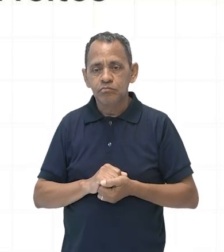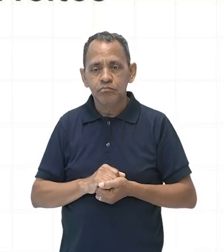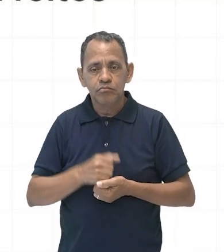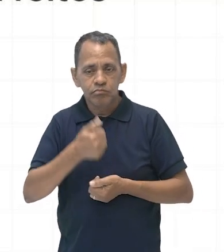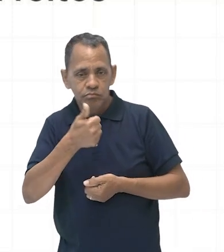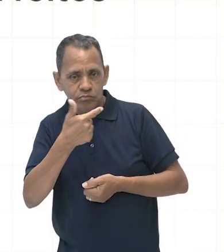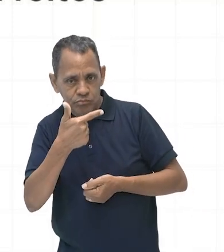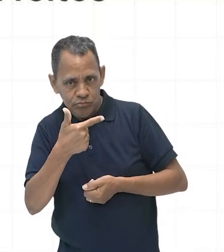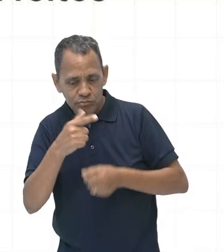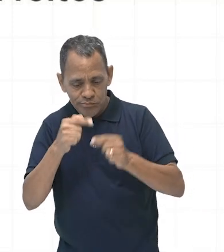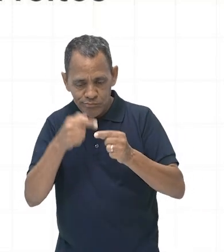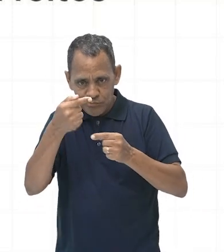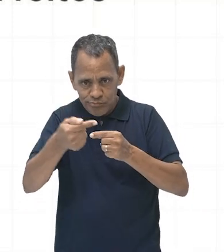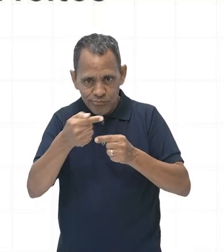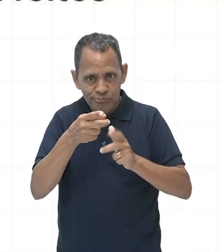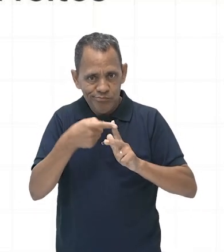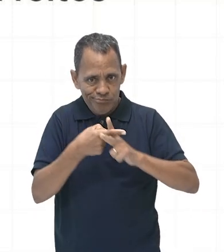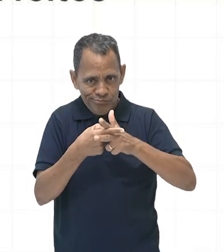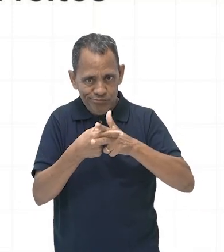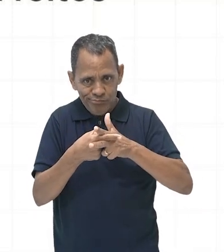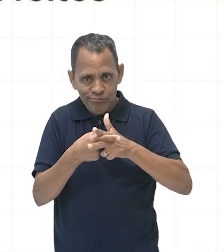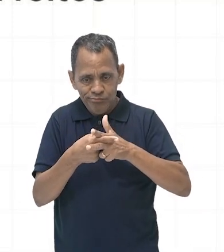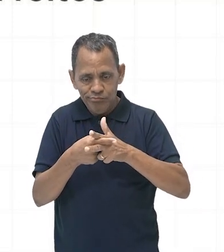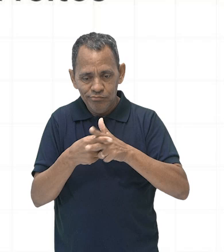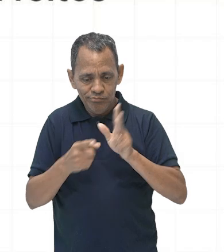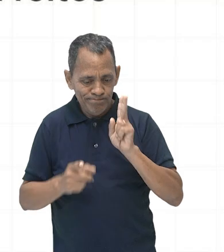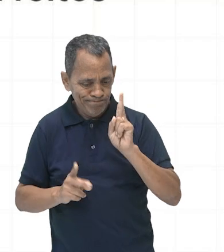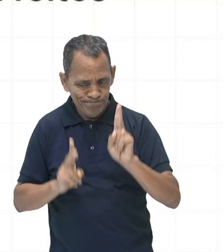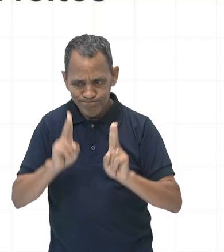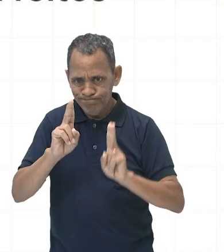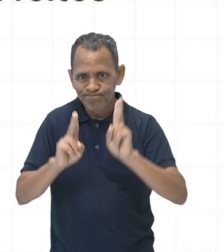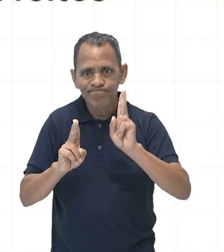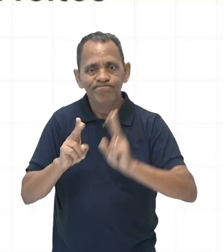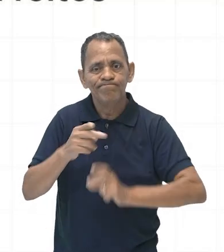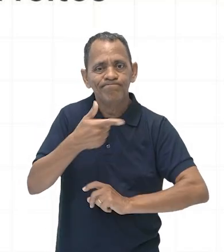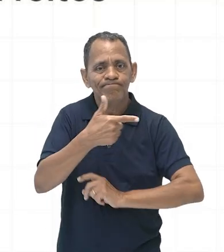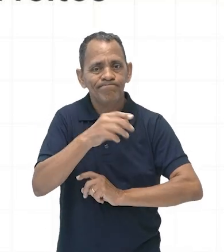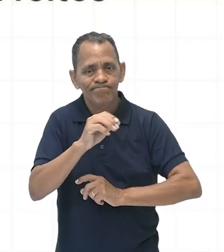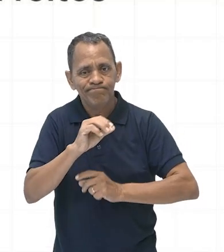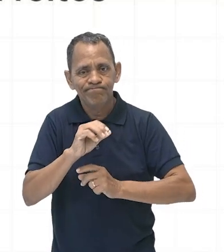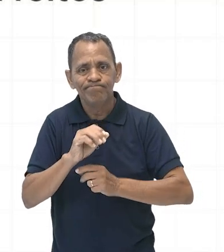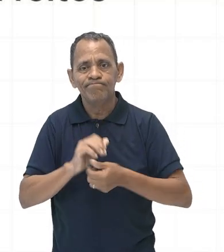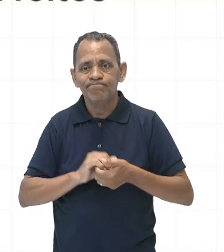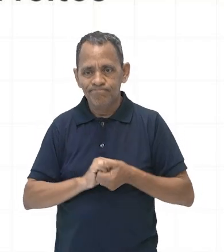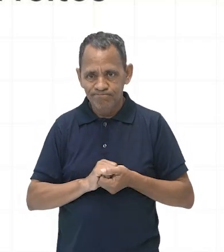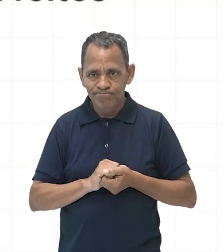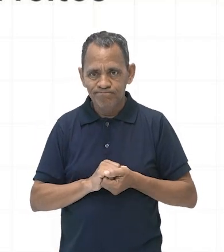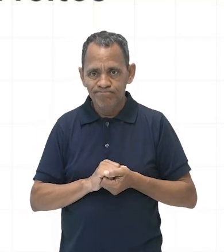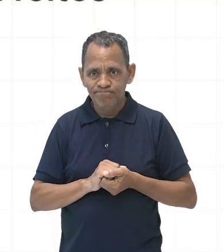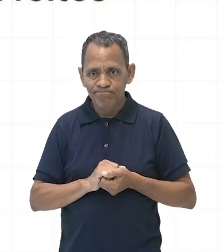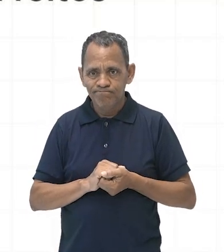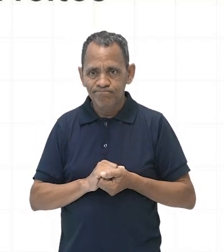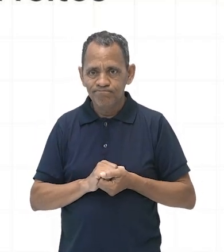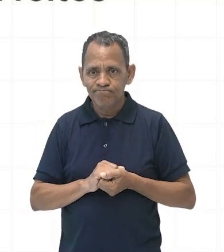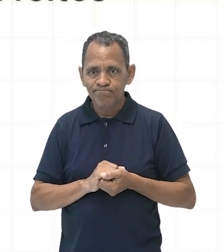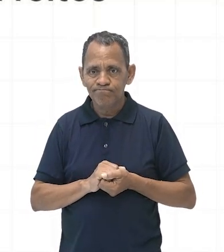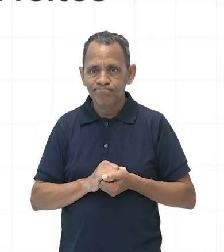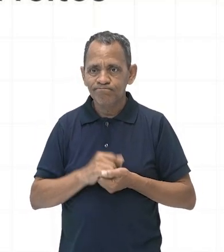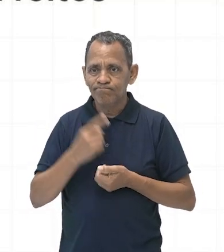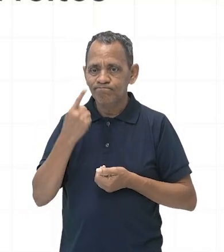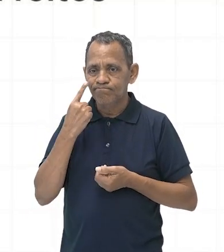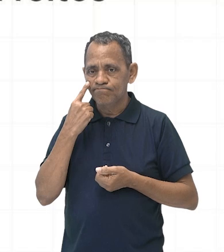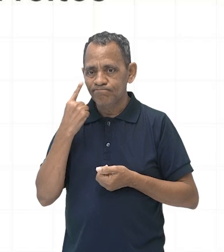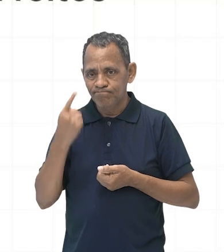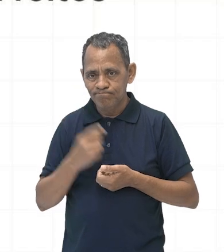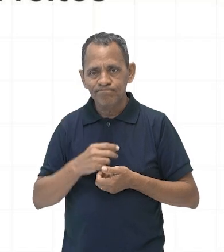após a edição, no qual foram feitos 20 cortes, será de... Então, novamente, vamos ler e